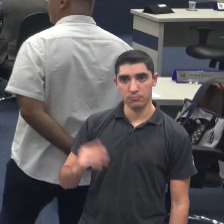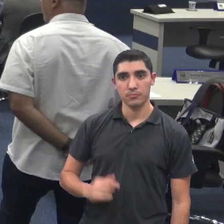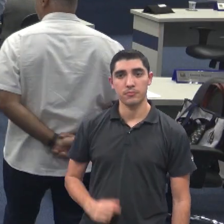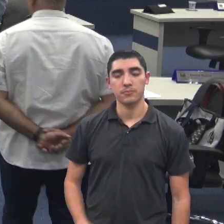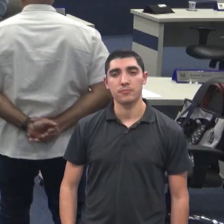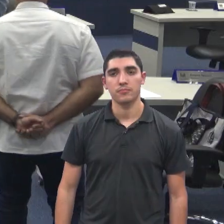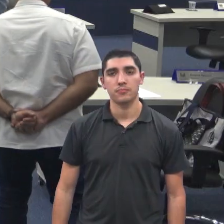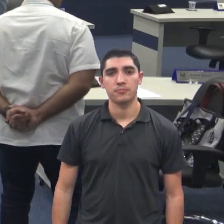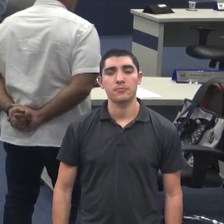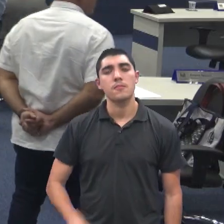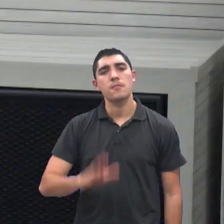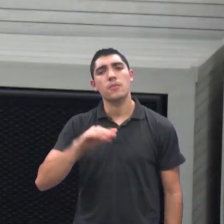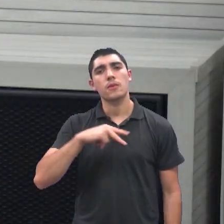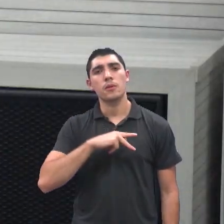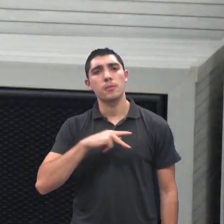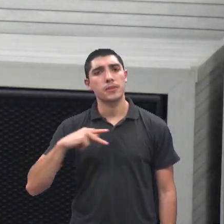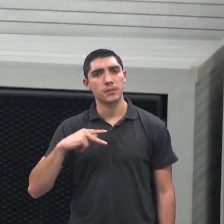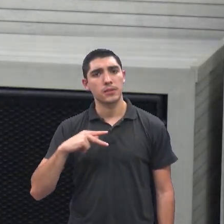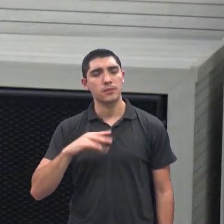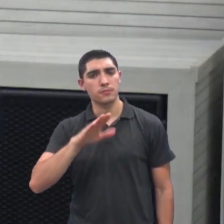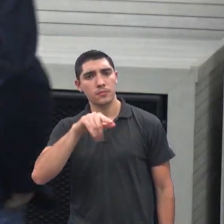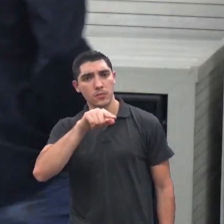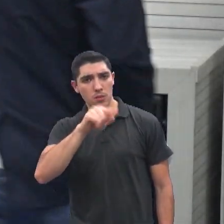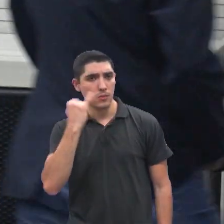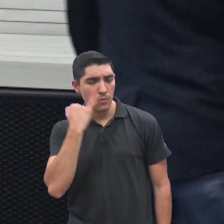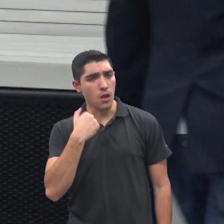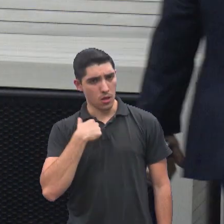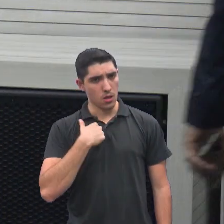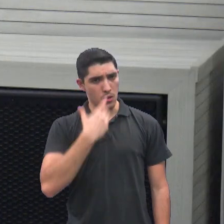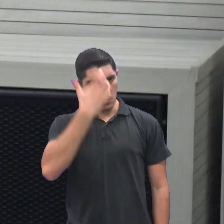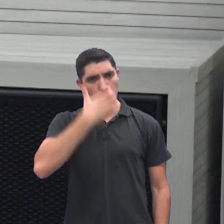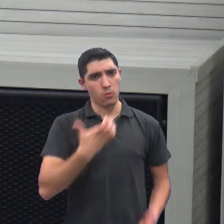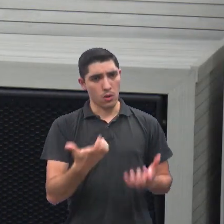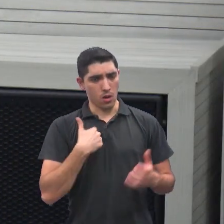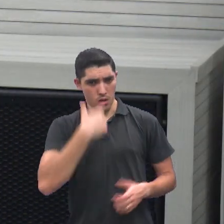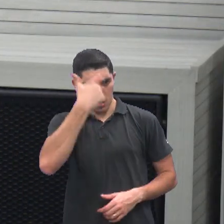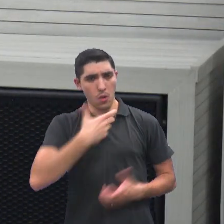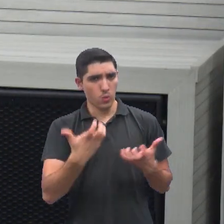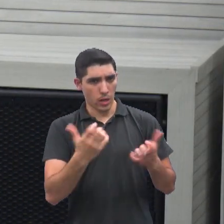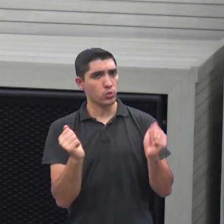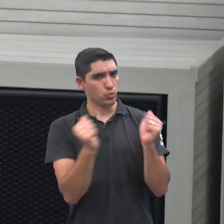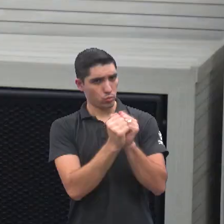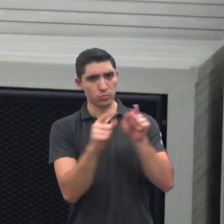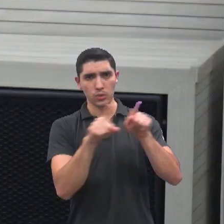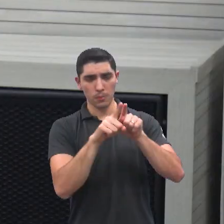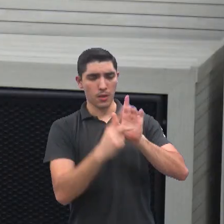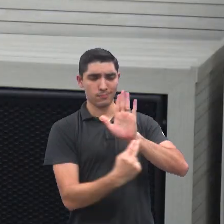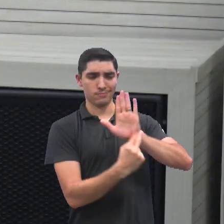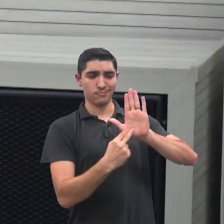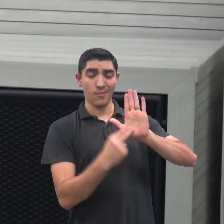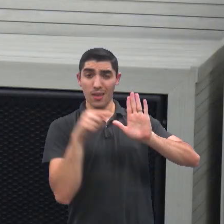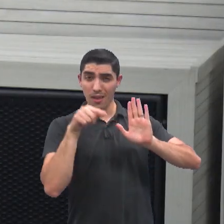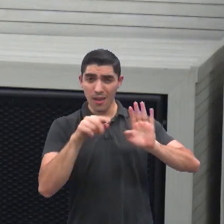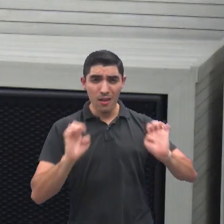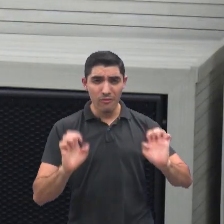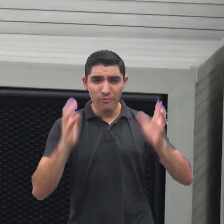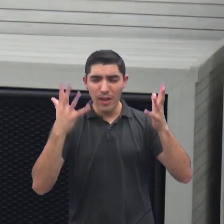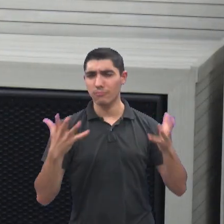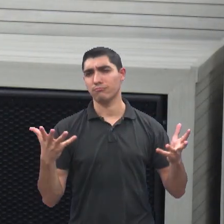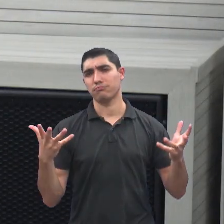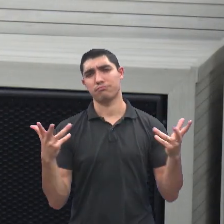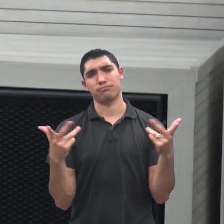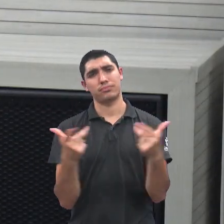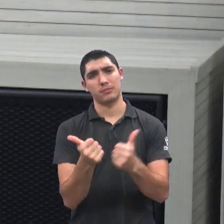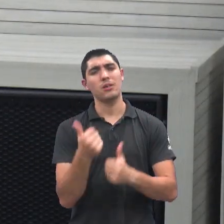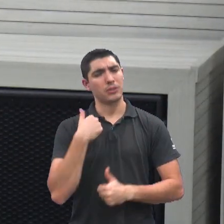Presidente, vereador Zé Luiz, eu gostaria de me incluir como coautor. É um evento gigantesco que temos na cidade, já